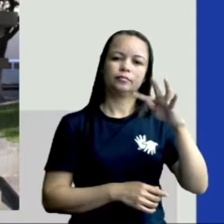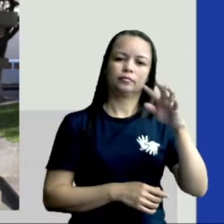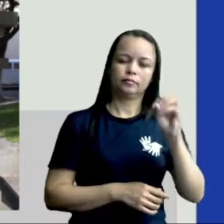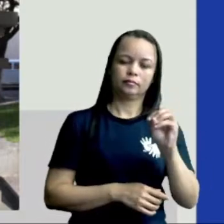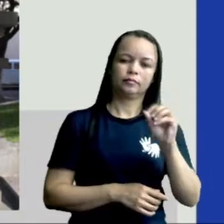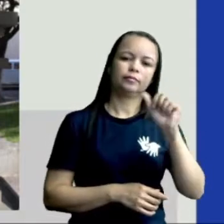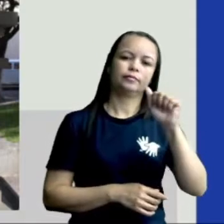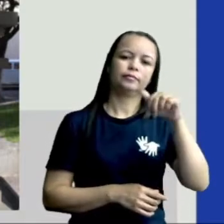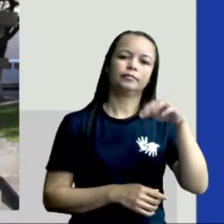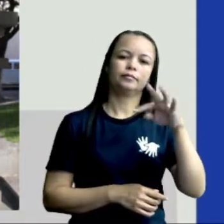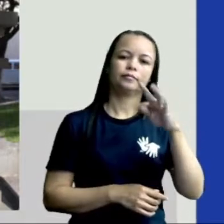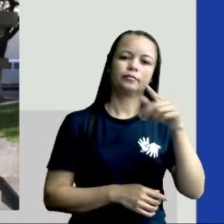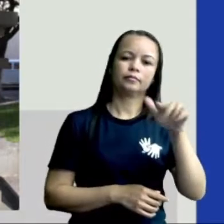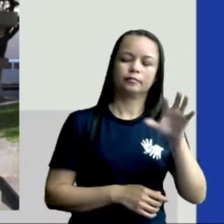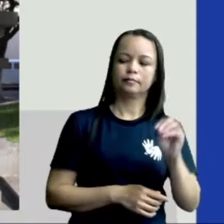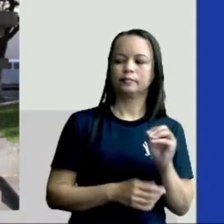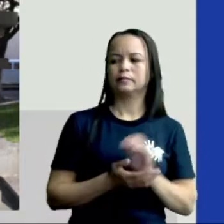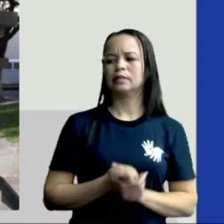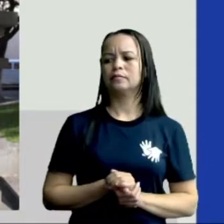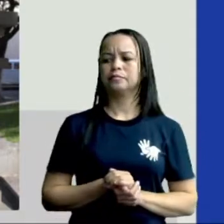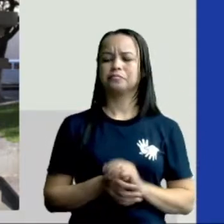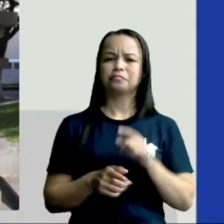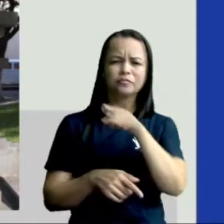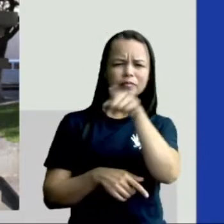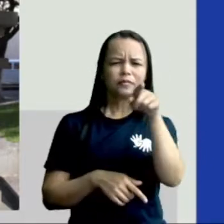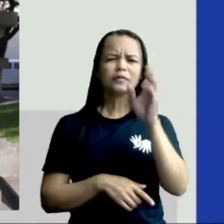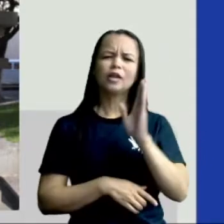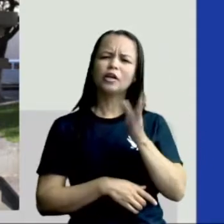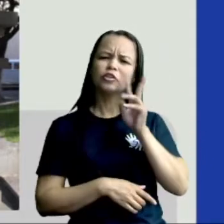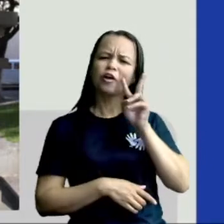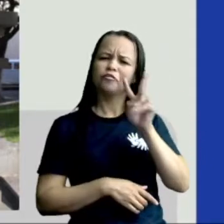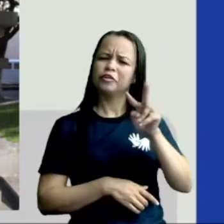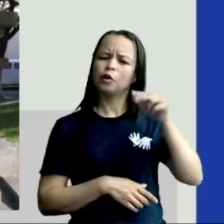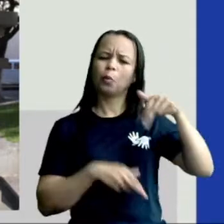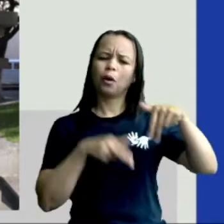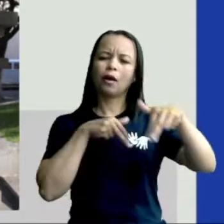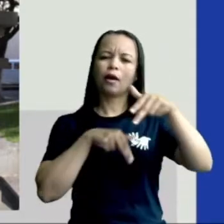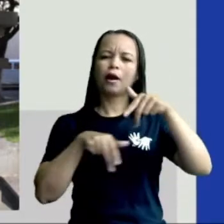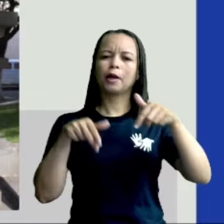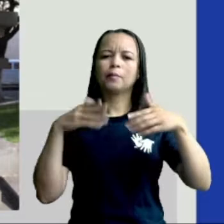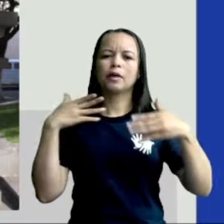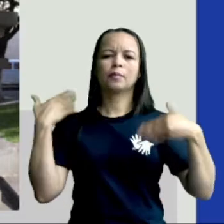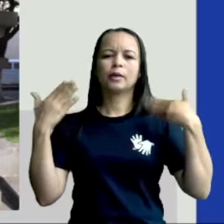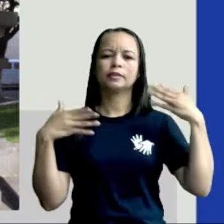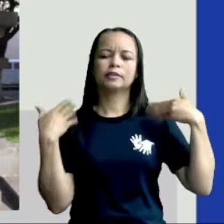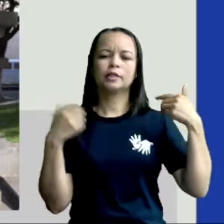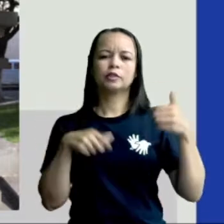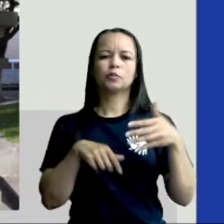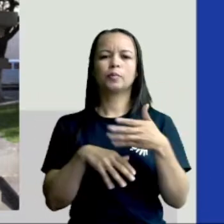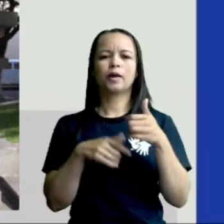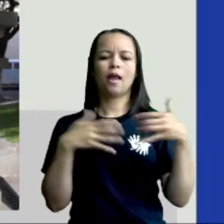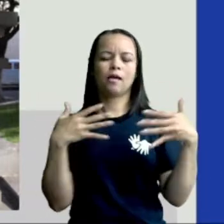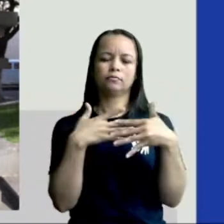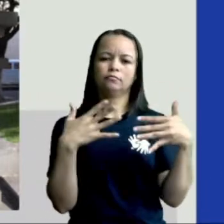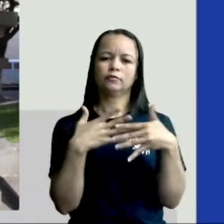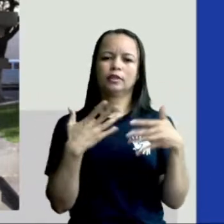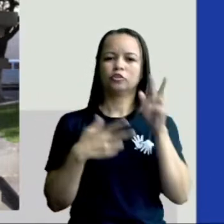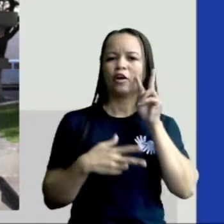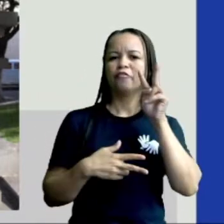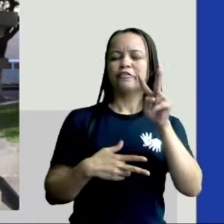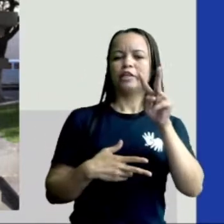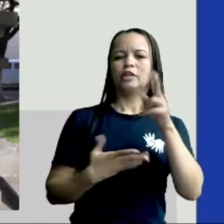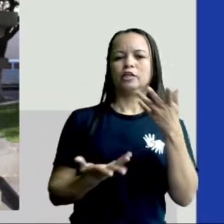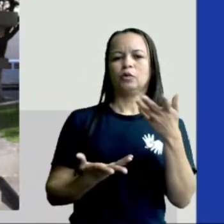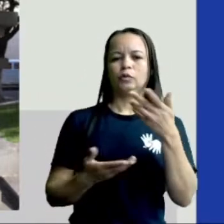só, alguém aí caminhando pela cidade já viu esse busto? Busto, gente, é essa estátua aí,